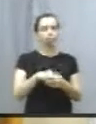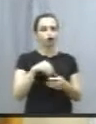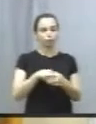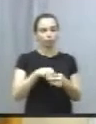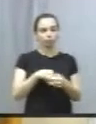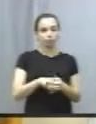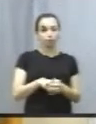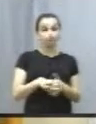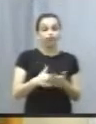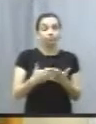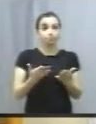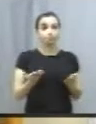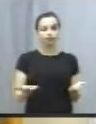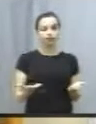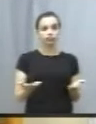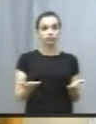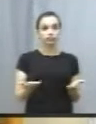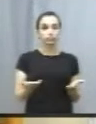Então,